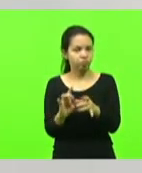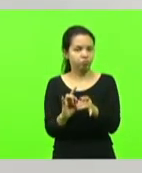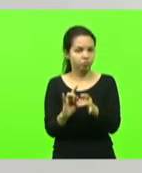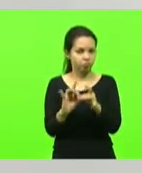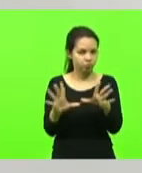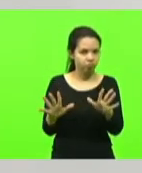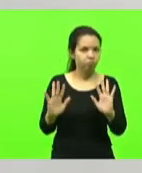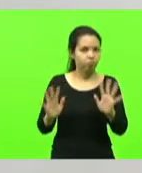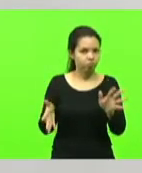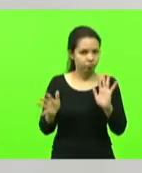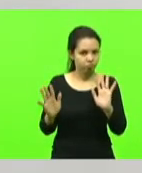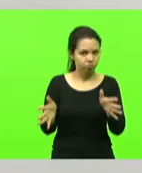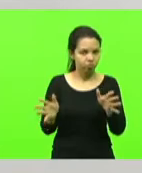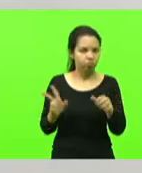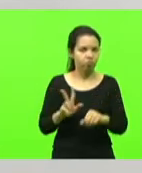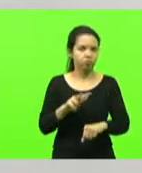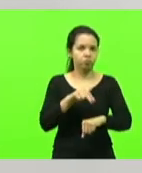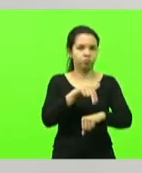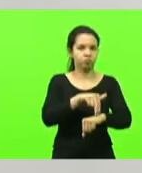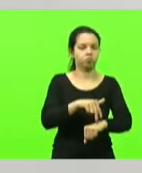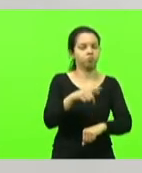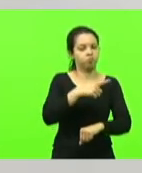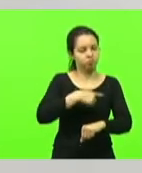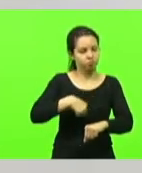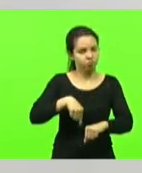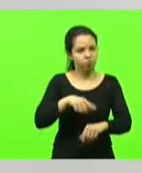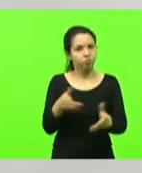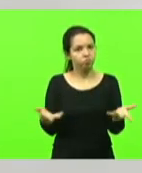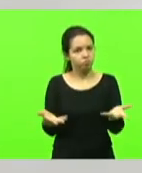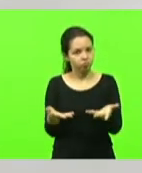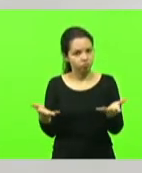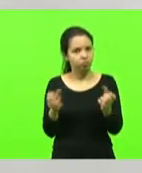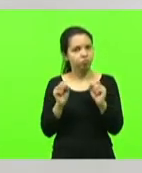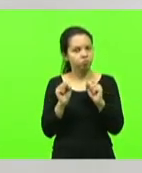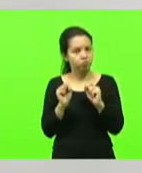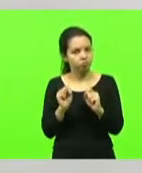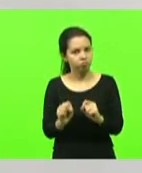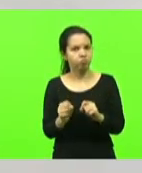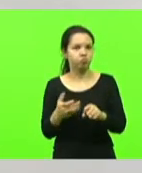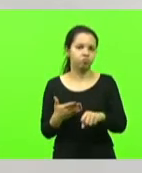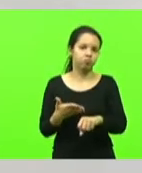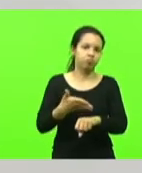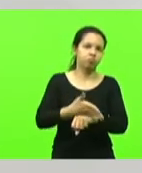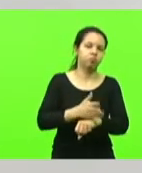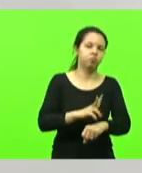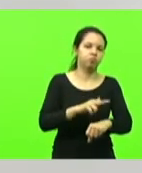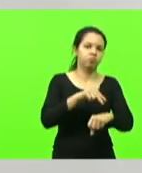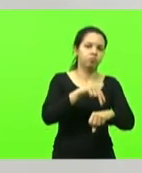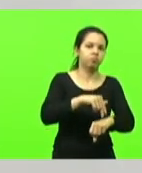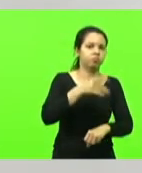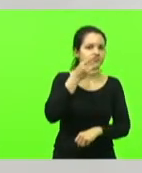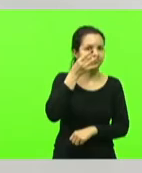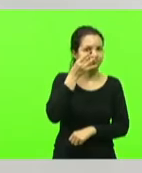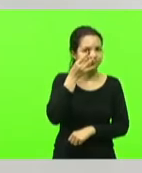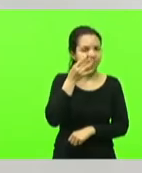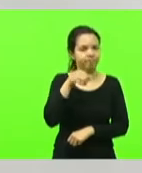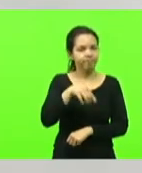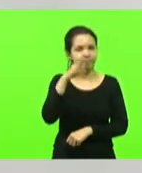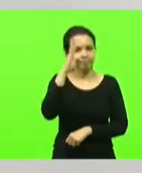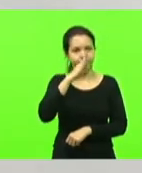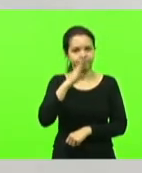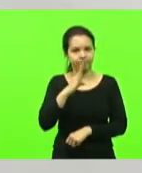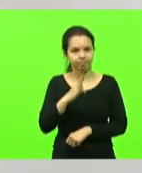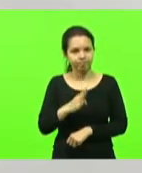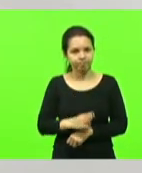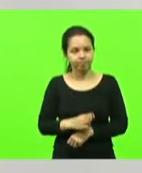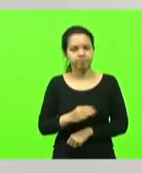enfim, podemos voltar às aulas presenciais depois de tanto tempo parado, depois do Brasil ter tido uma atuação